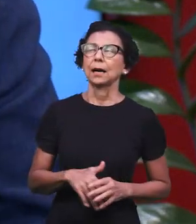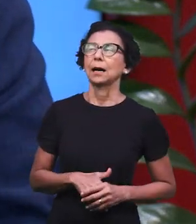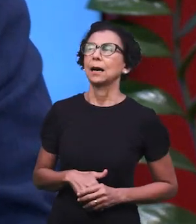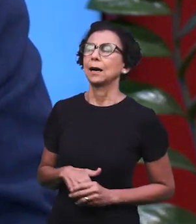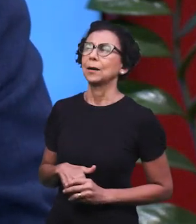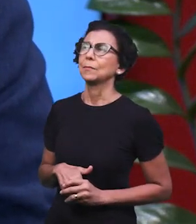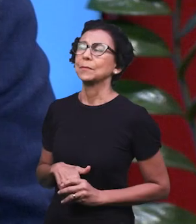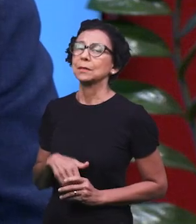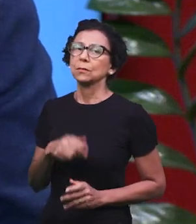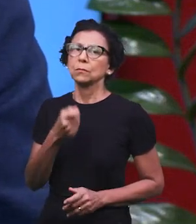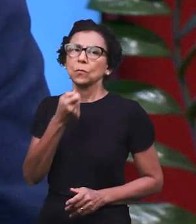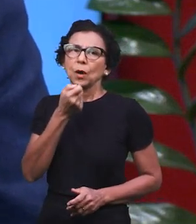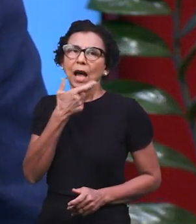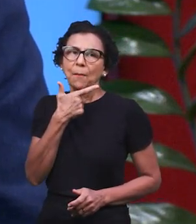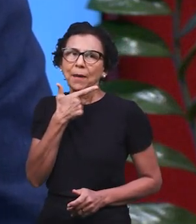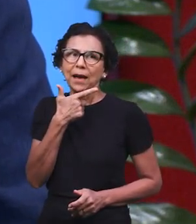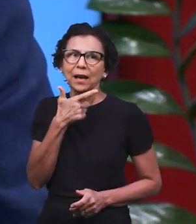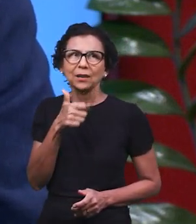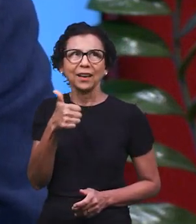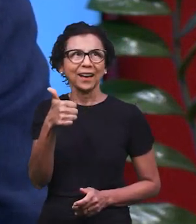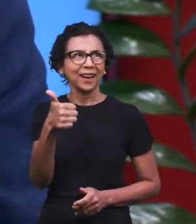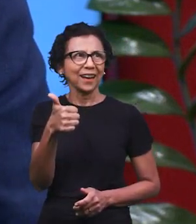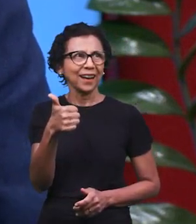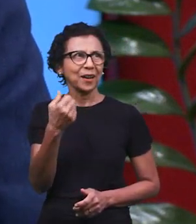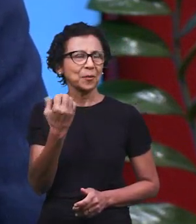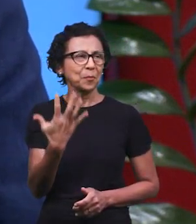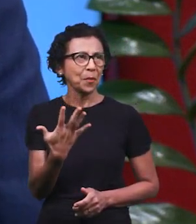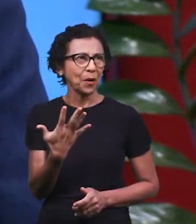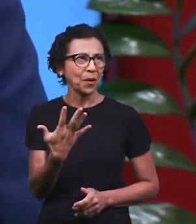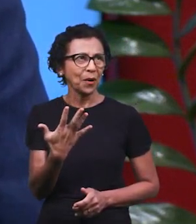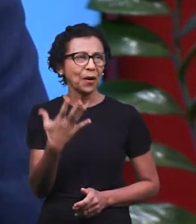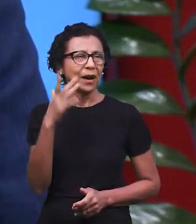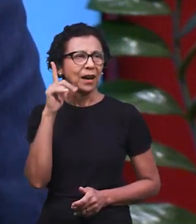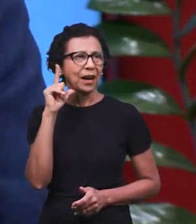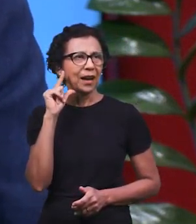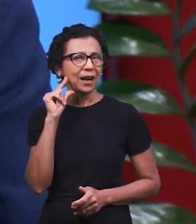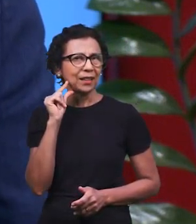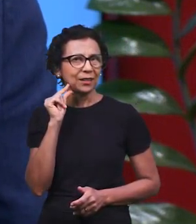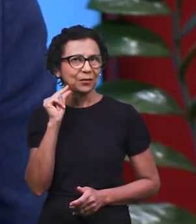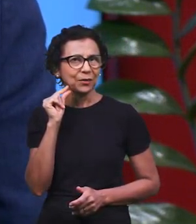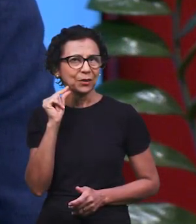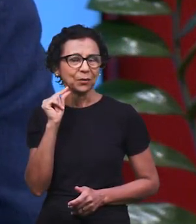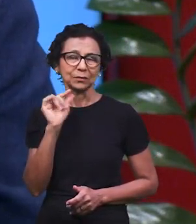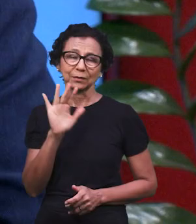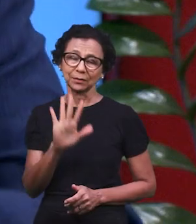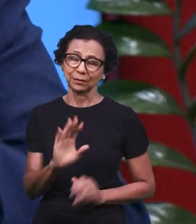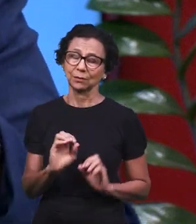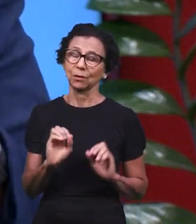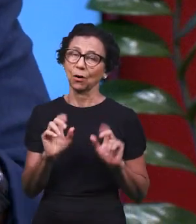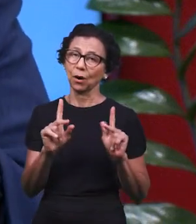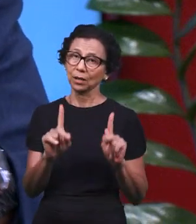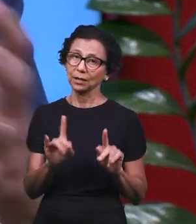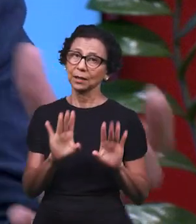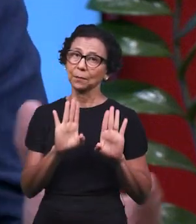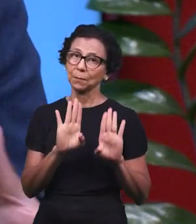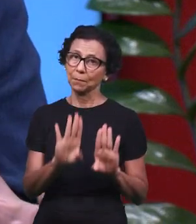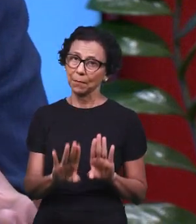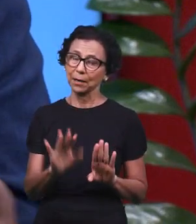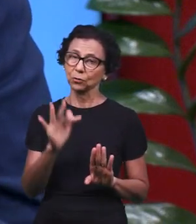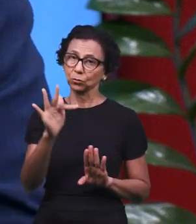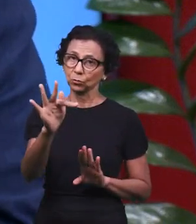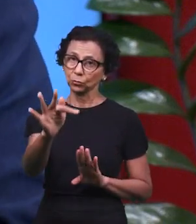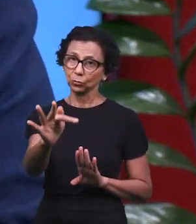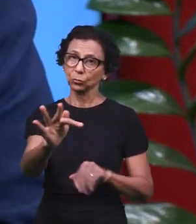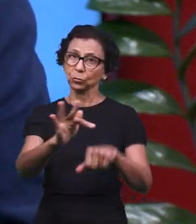e eu não vou tratar, é o que eu falei agora, vai originar uma outra doença ou uma coisa muito grande como perder o seu